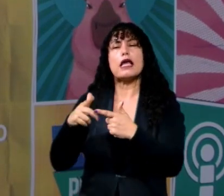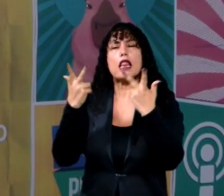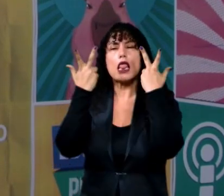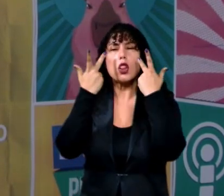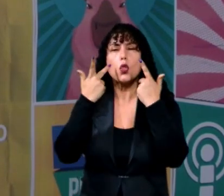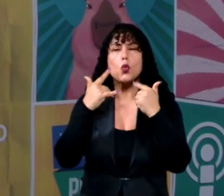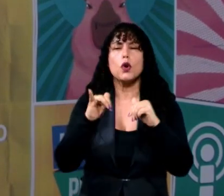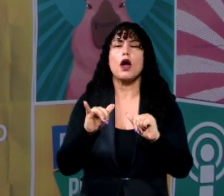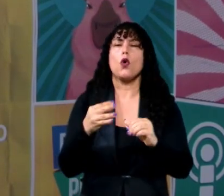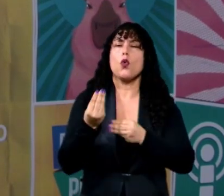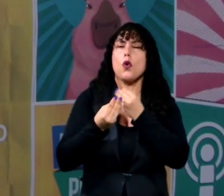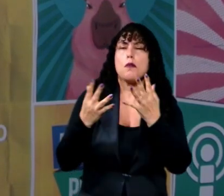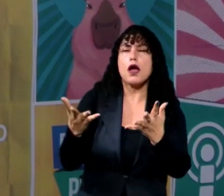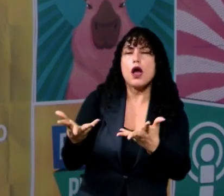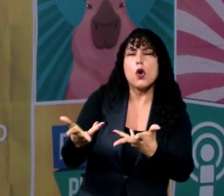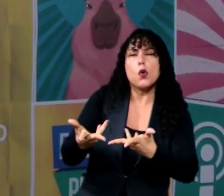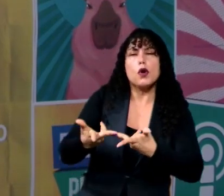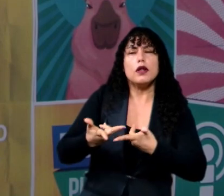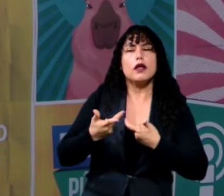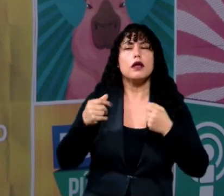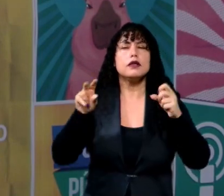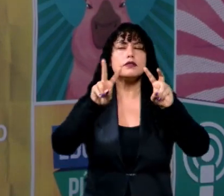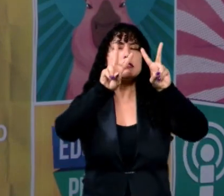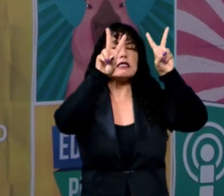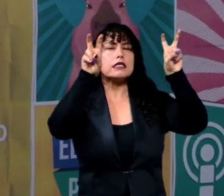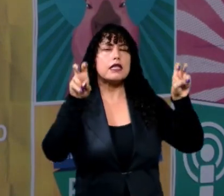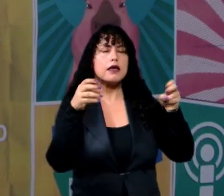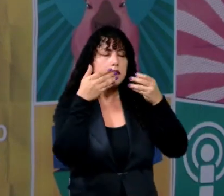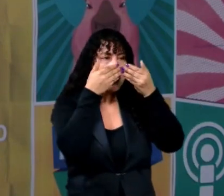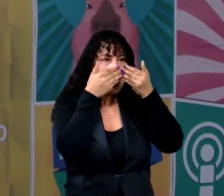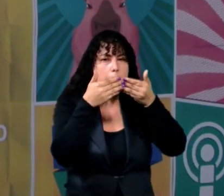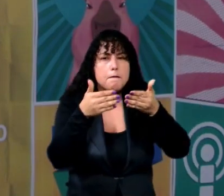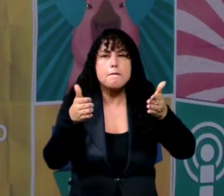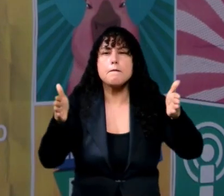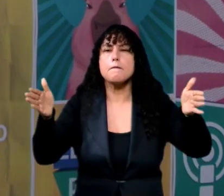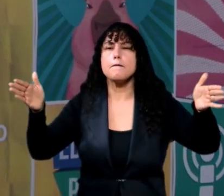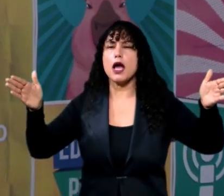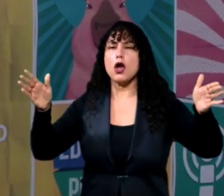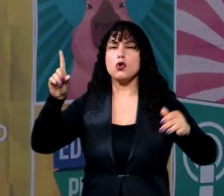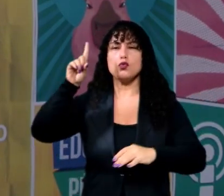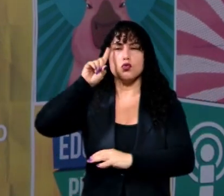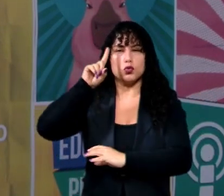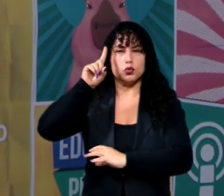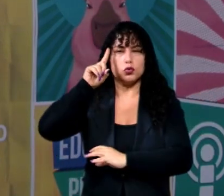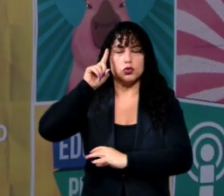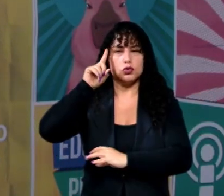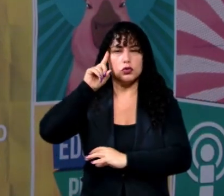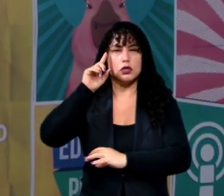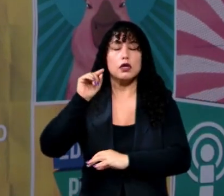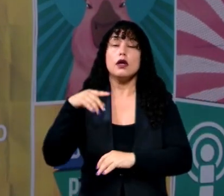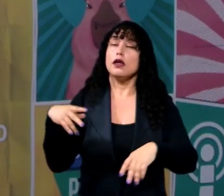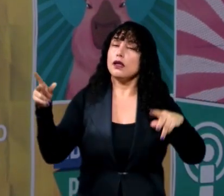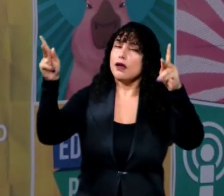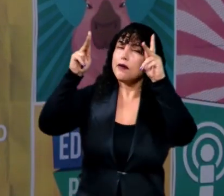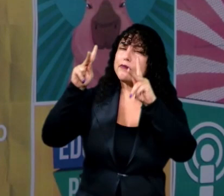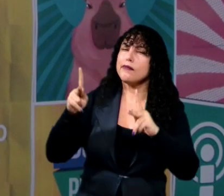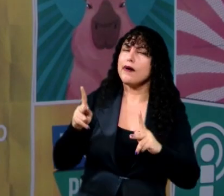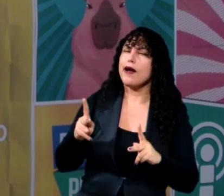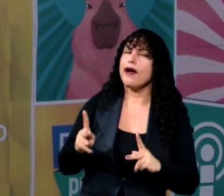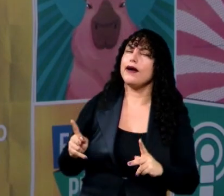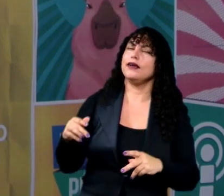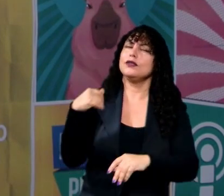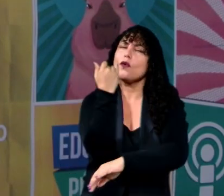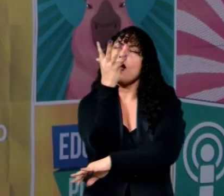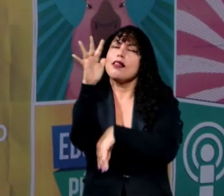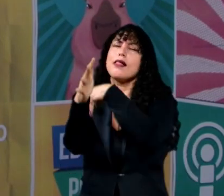como acolher esse tema de uma forma aberta no nosso cotidiano. E a paz com a natureza, que é cada vez